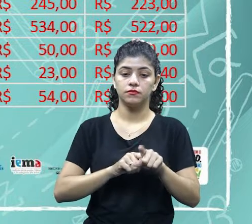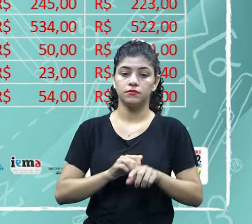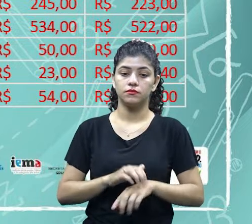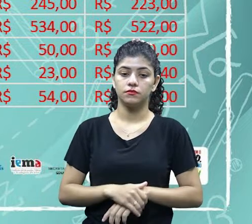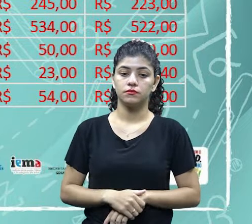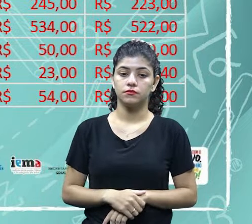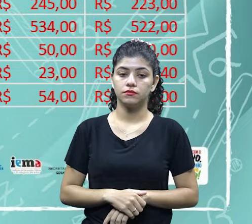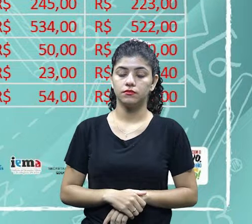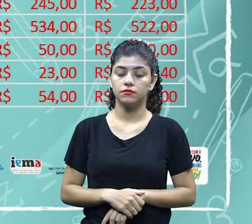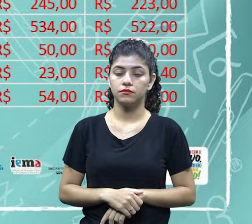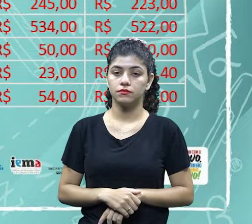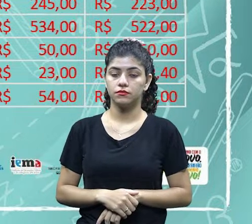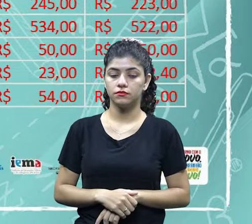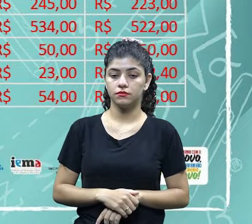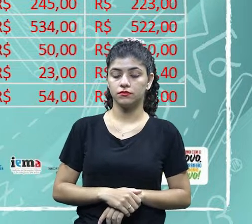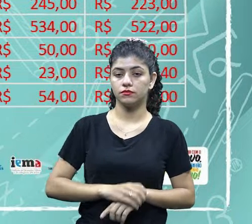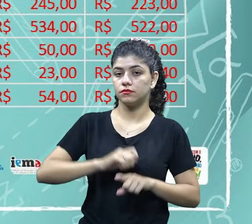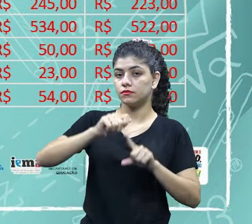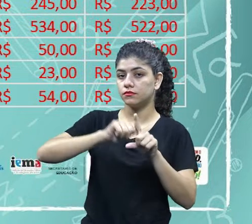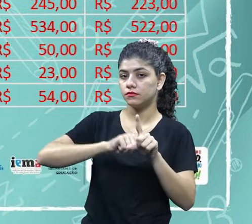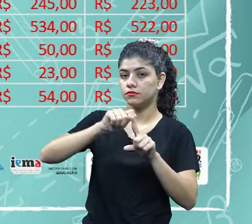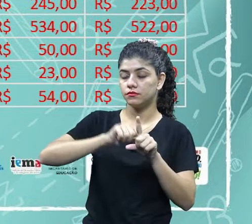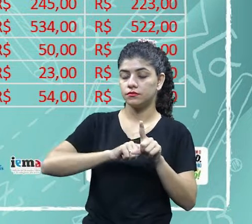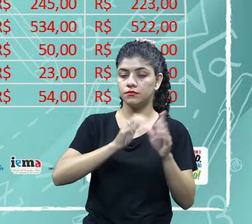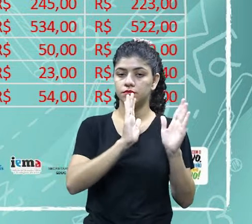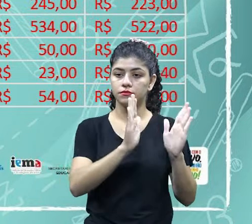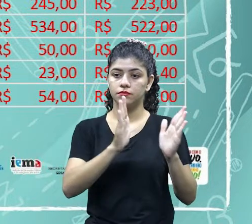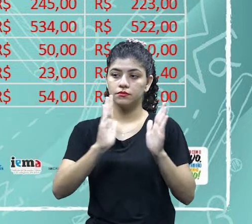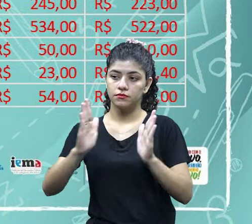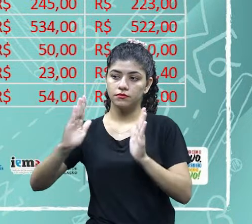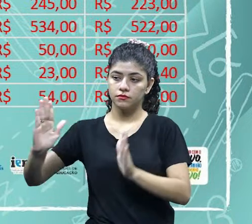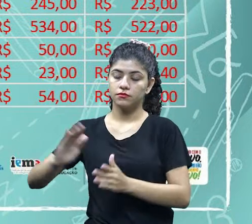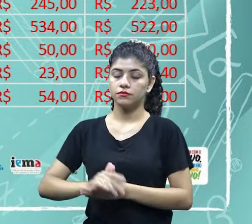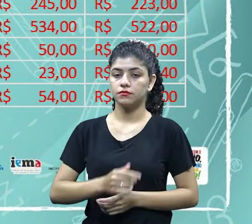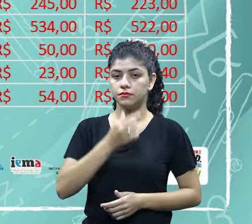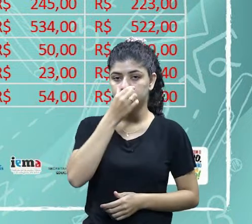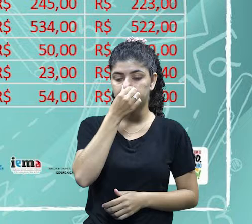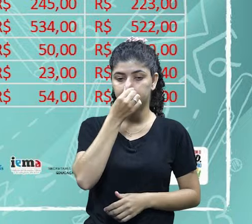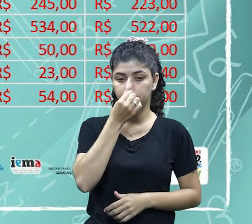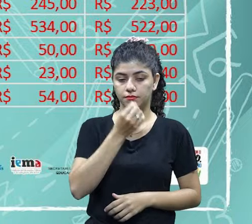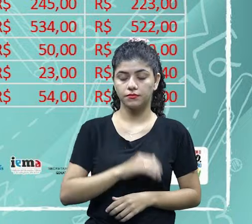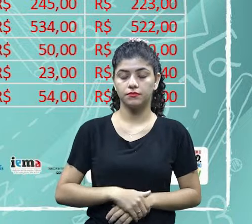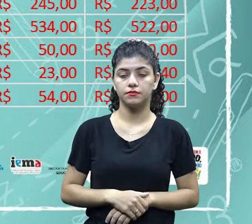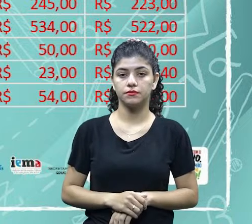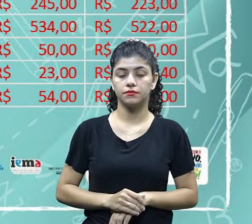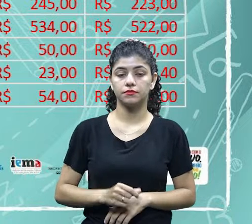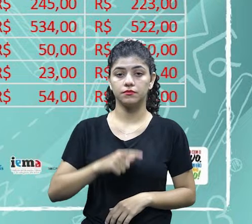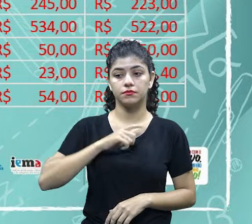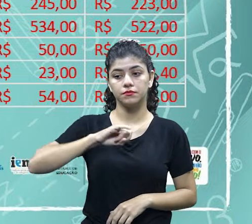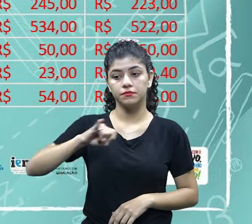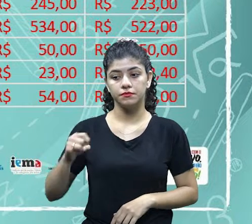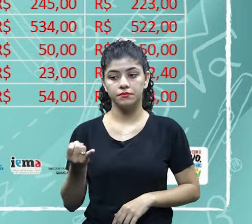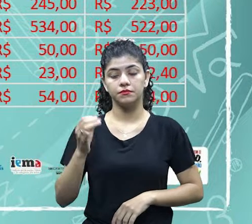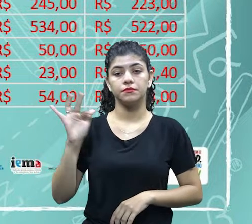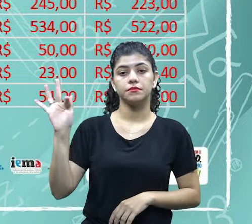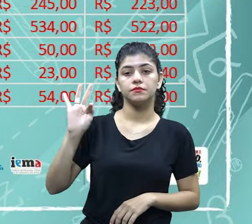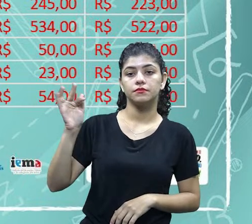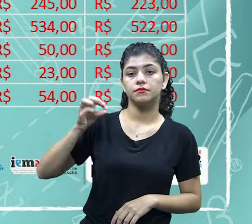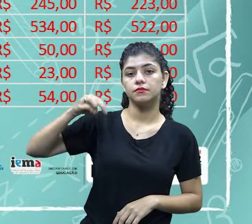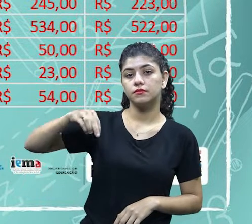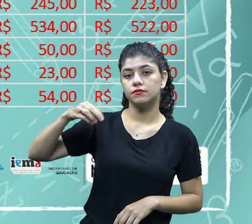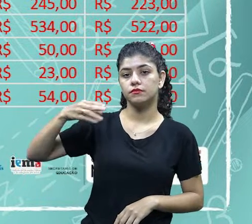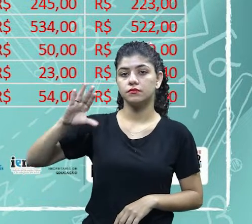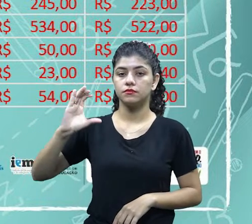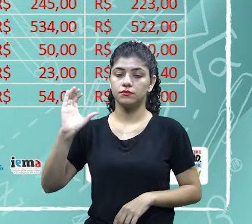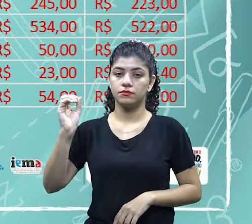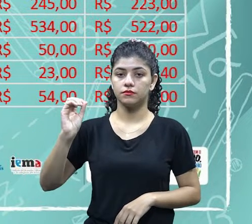colunas de mês, mensais. Então aqui nós temos o primeiro semestre de 2020, que foi janeiro, fevereiro, março, abril, maio e